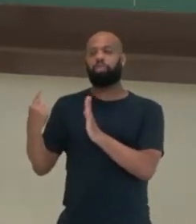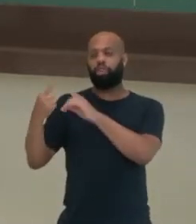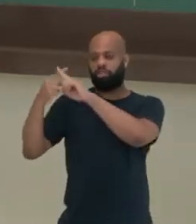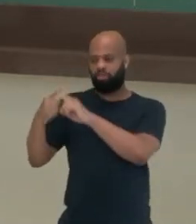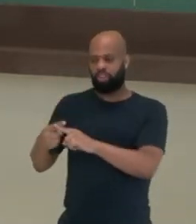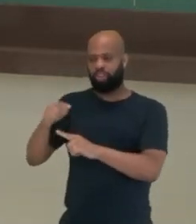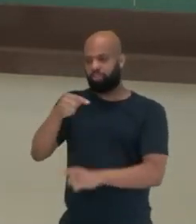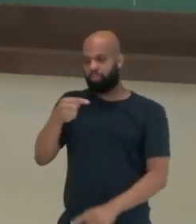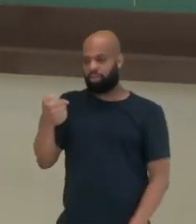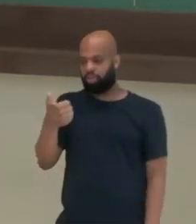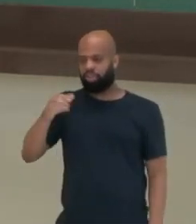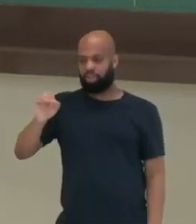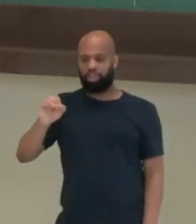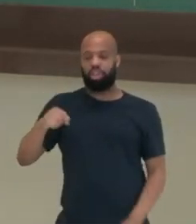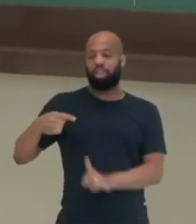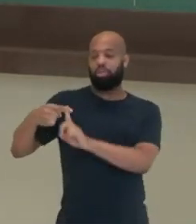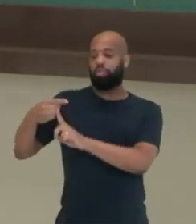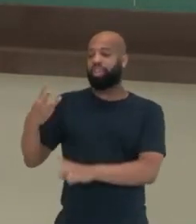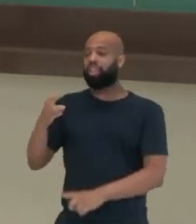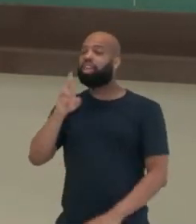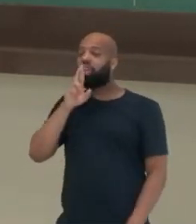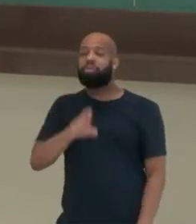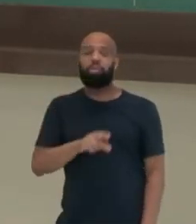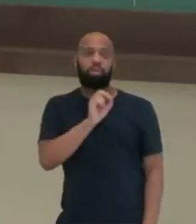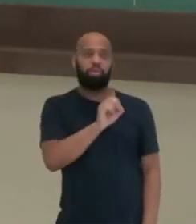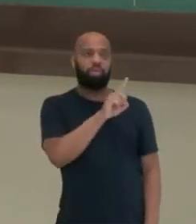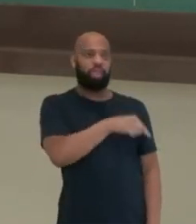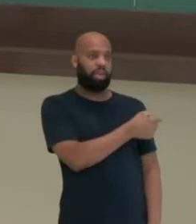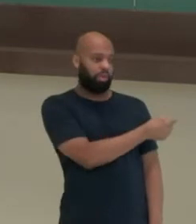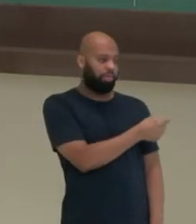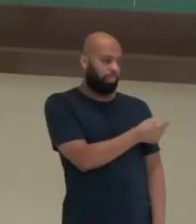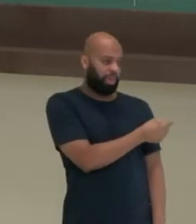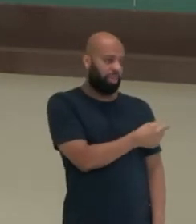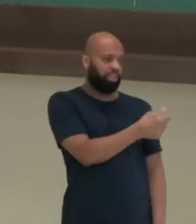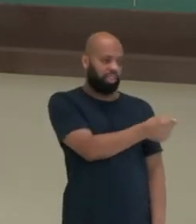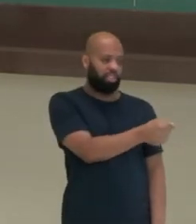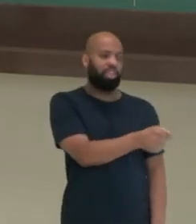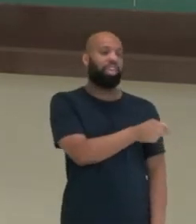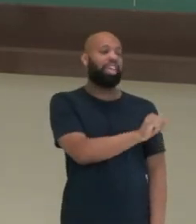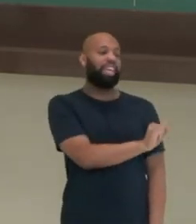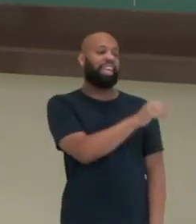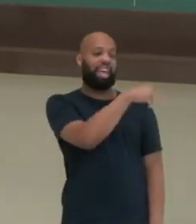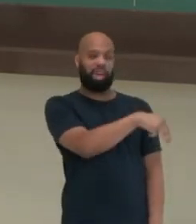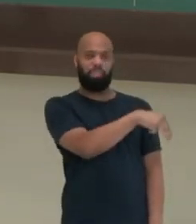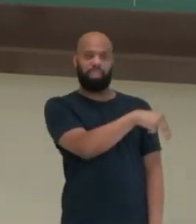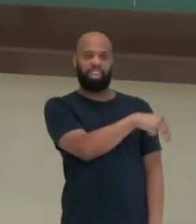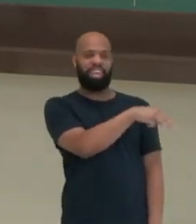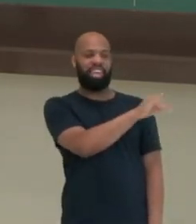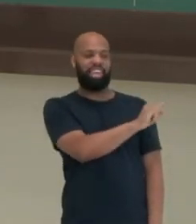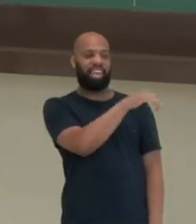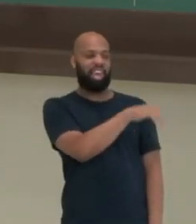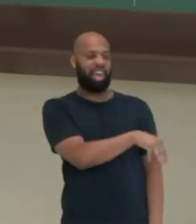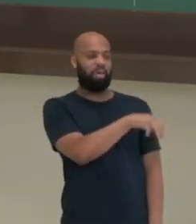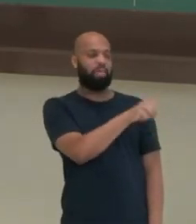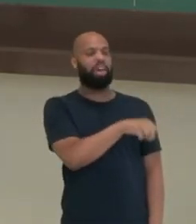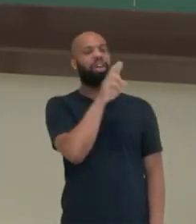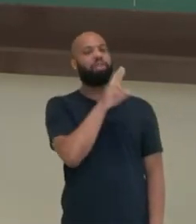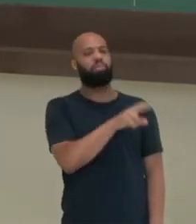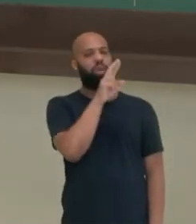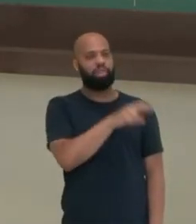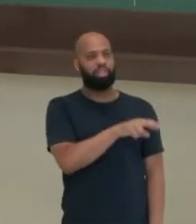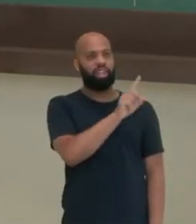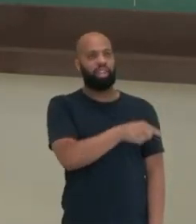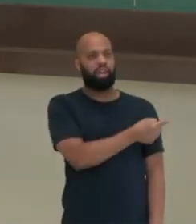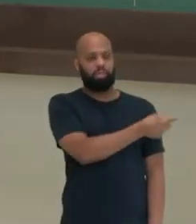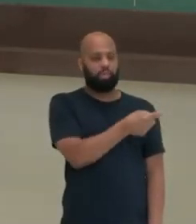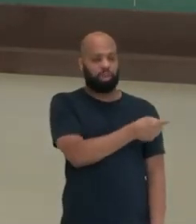10, mais 3, eu tenho menos 7. Então, a imagem do número menos 2